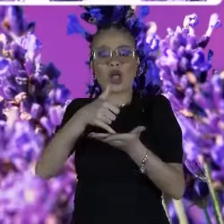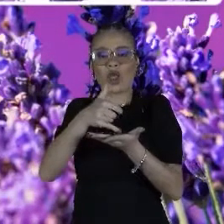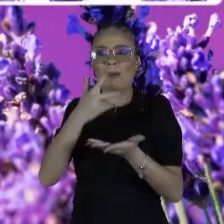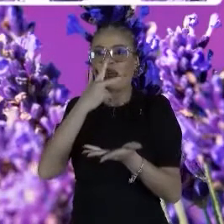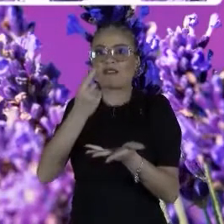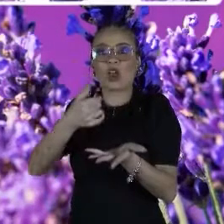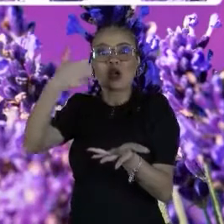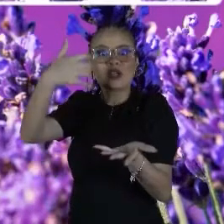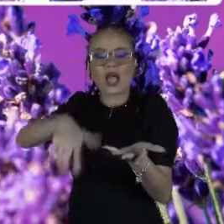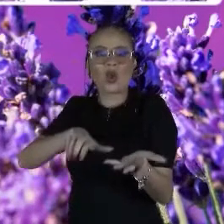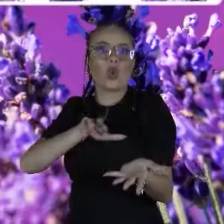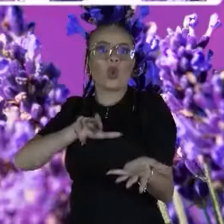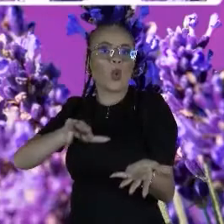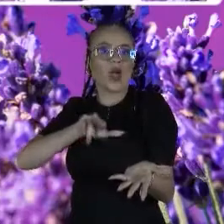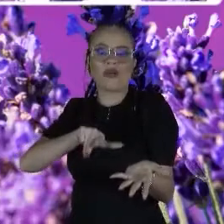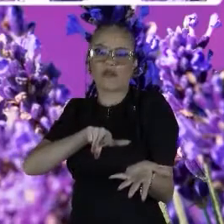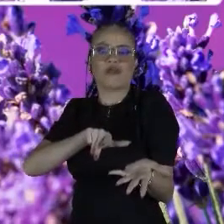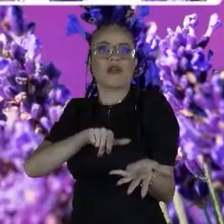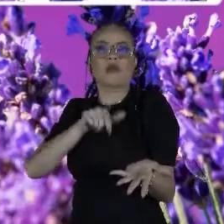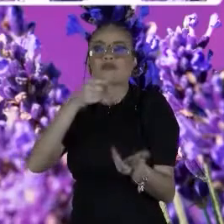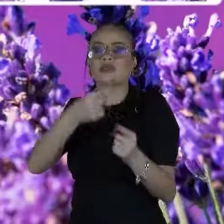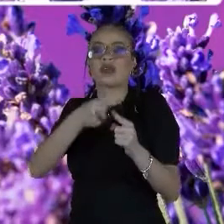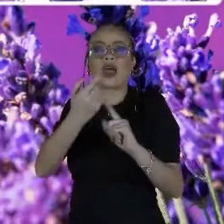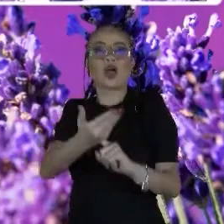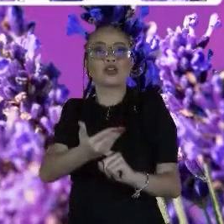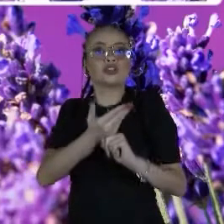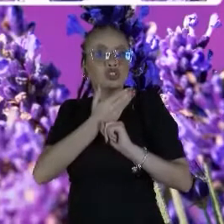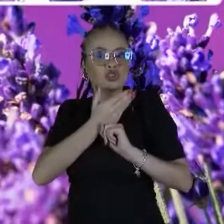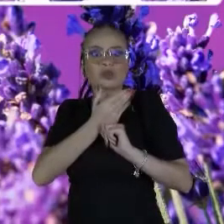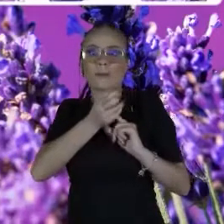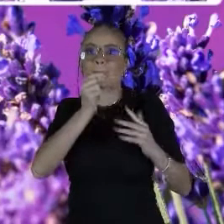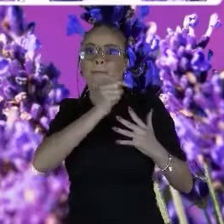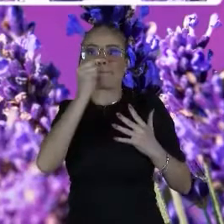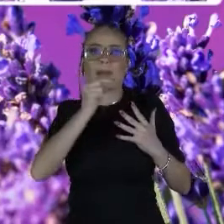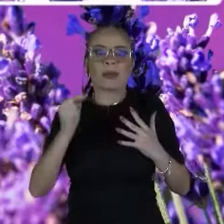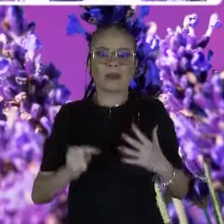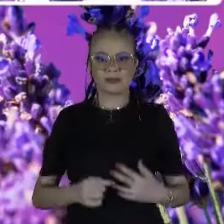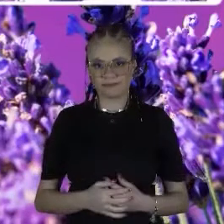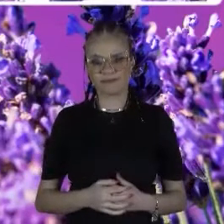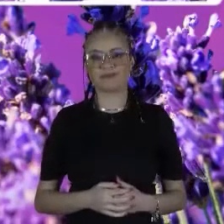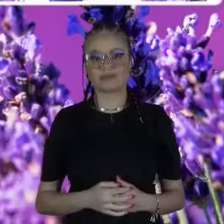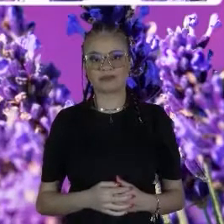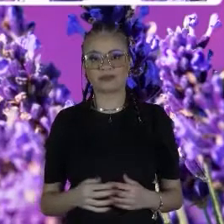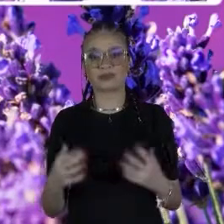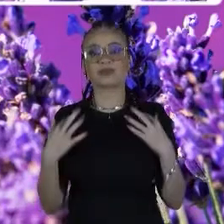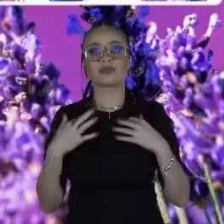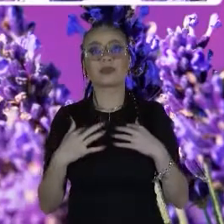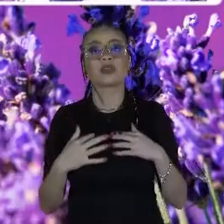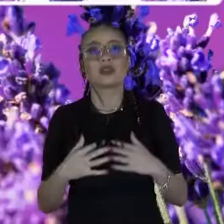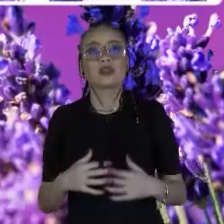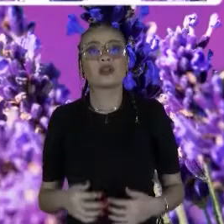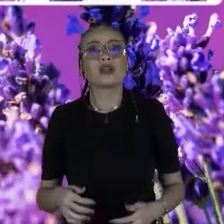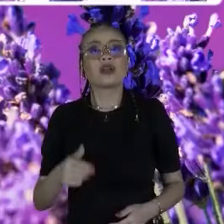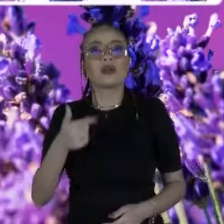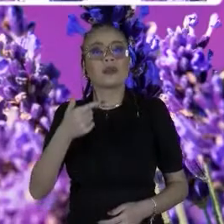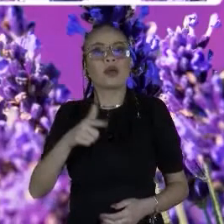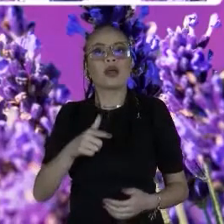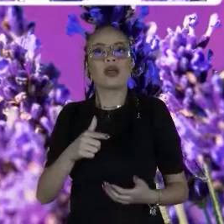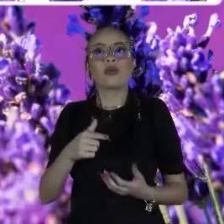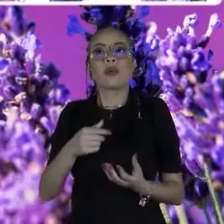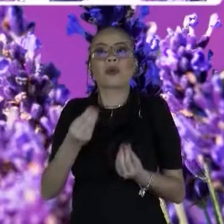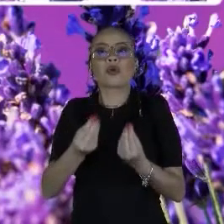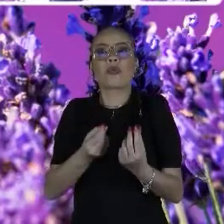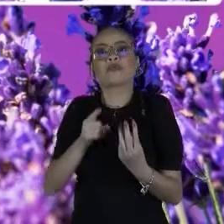barato porque você usa ele em vários momentos do seu dia e também gente na forma de